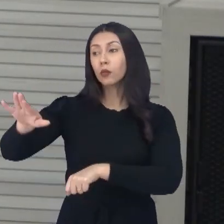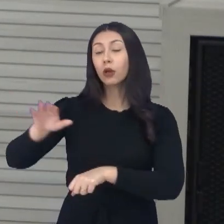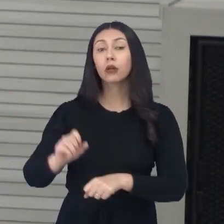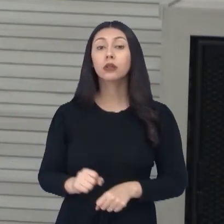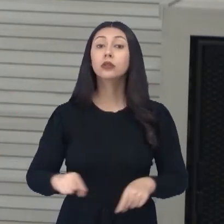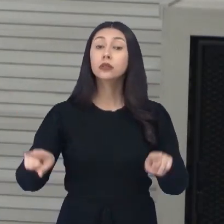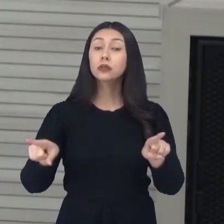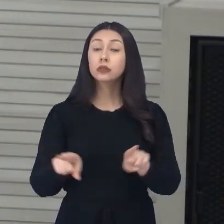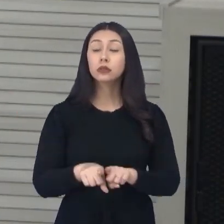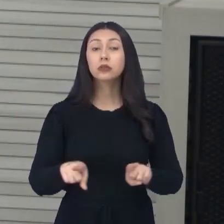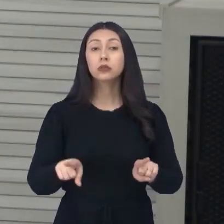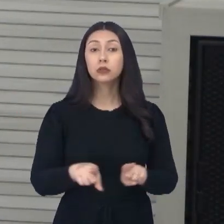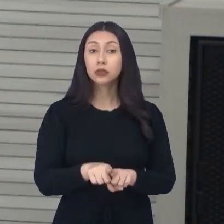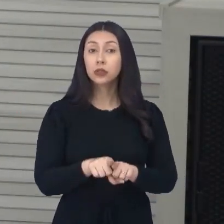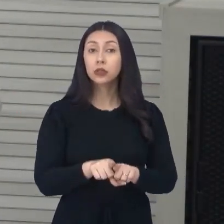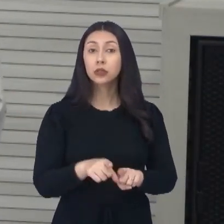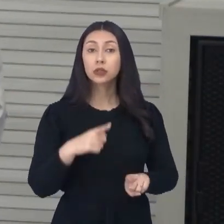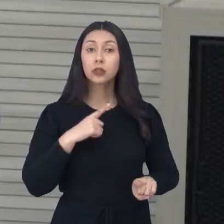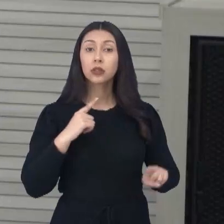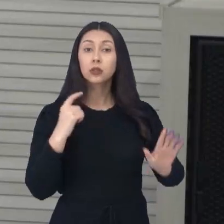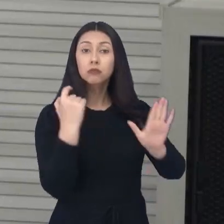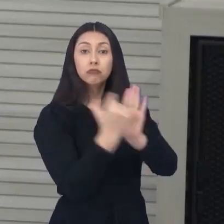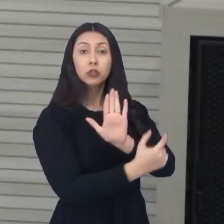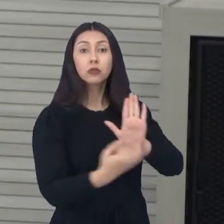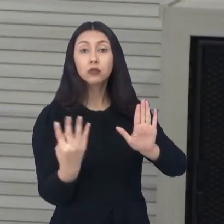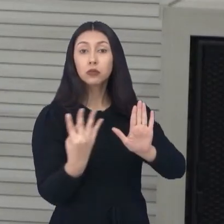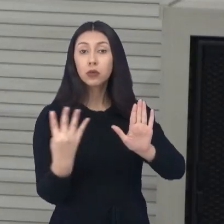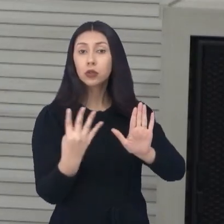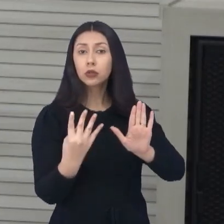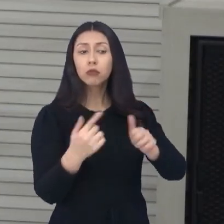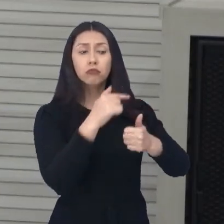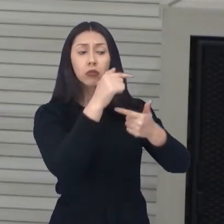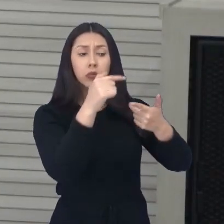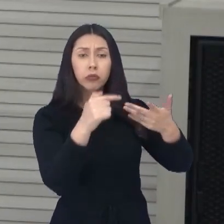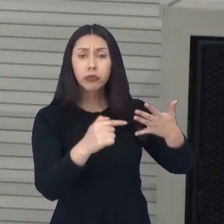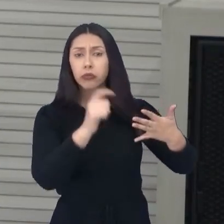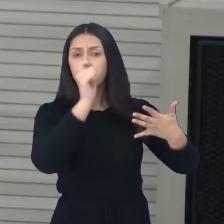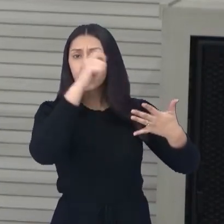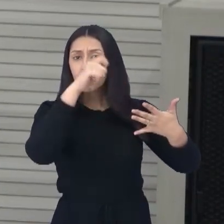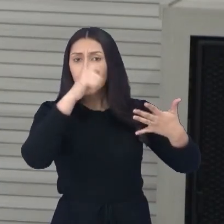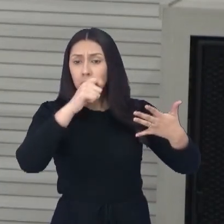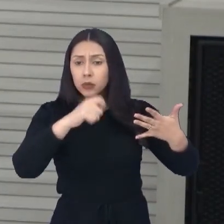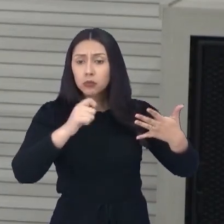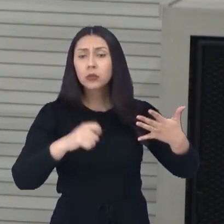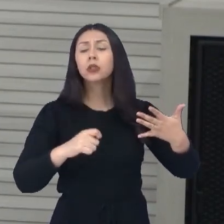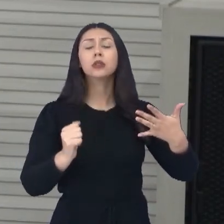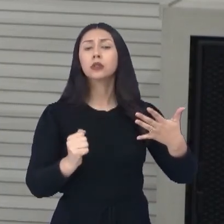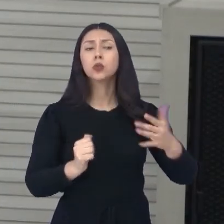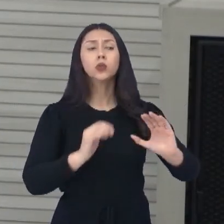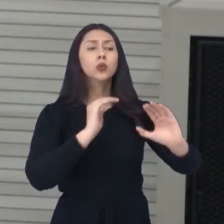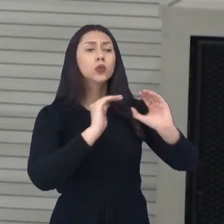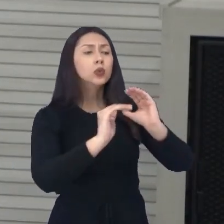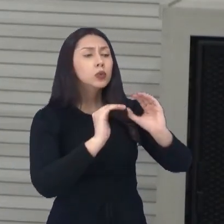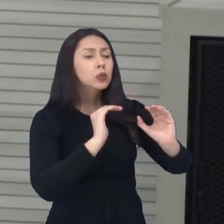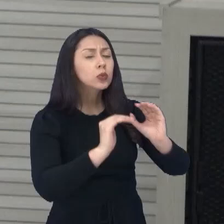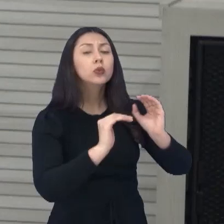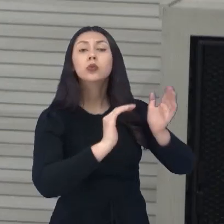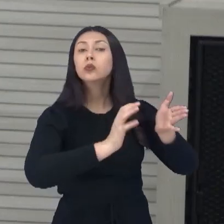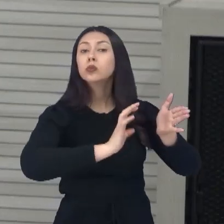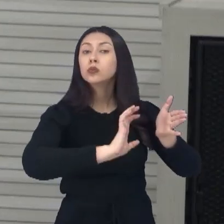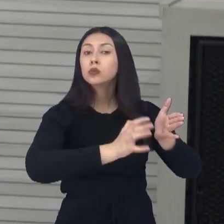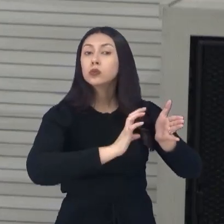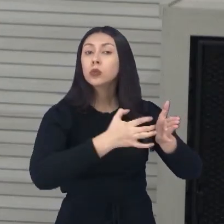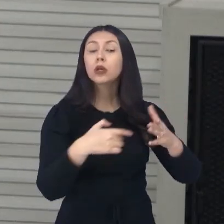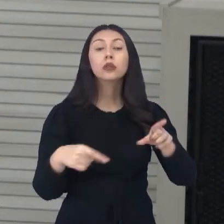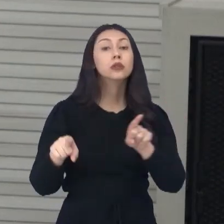coloca no seu parágrafo 4º as competências desse líder, que é das comunicações partidárias